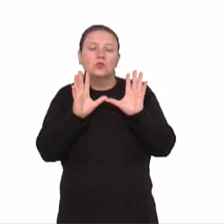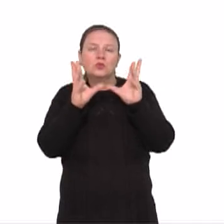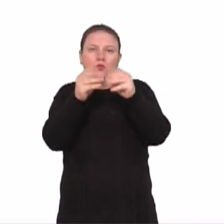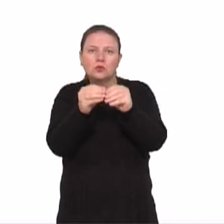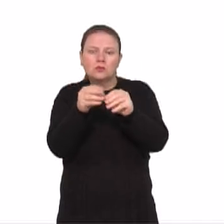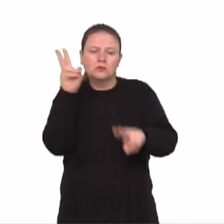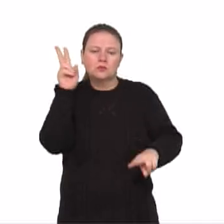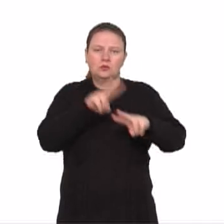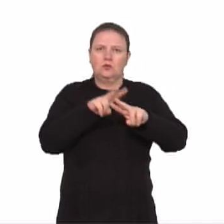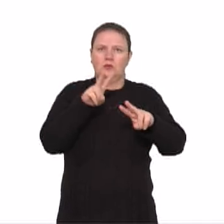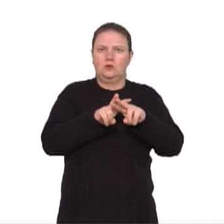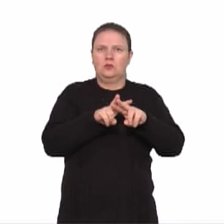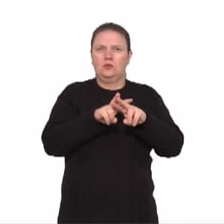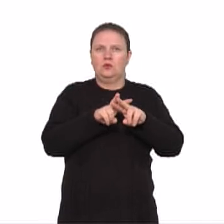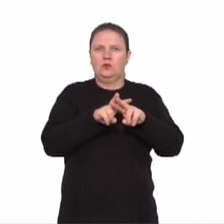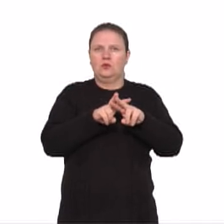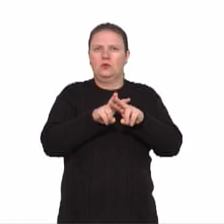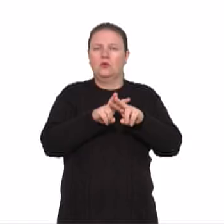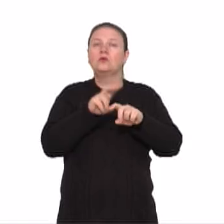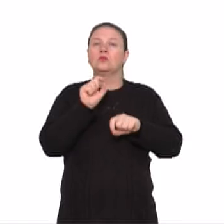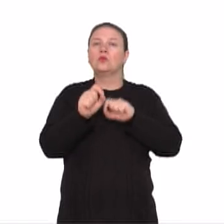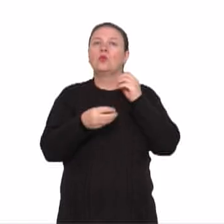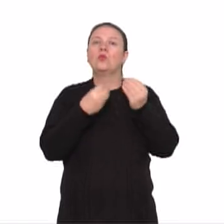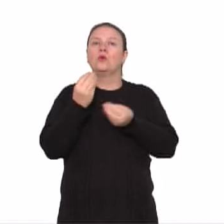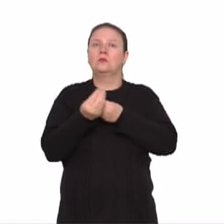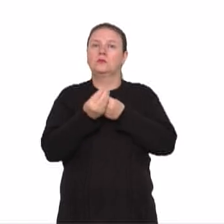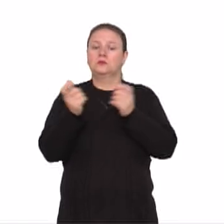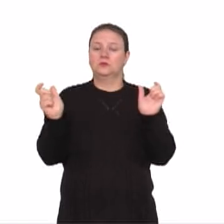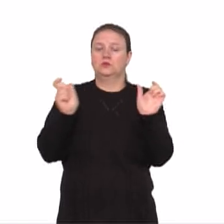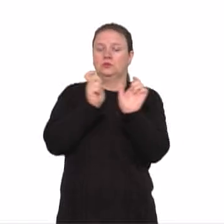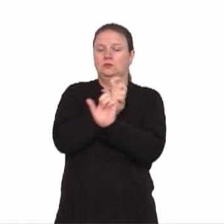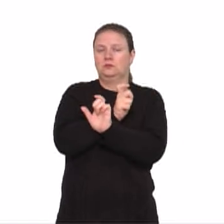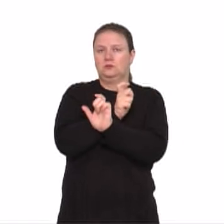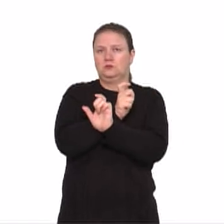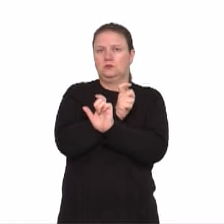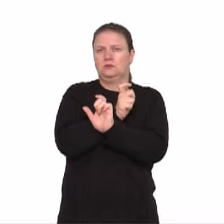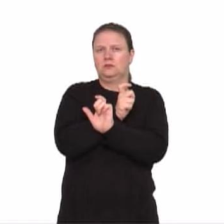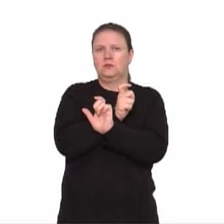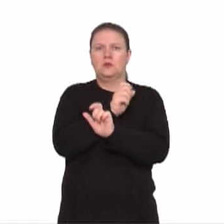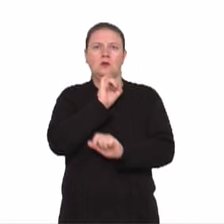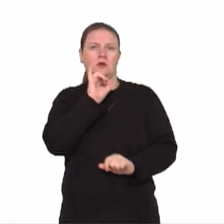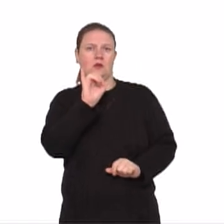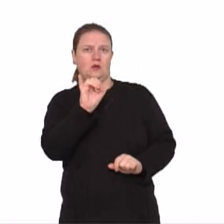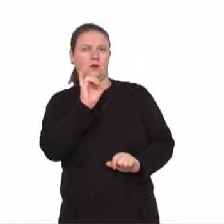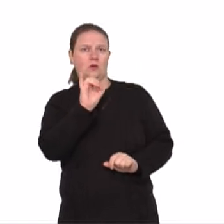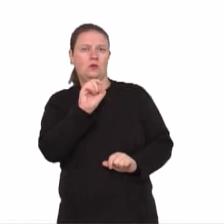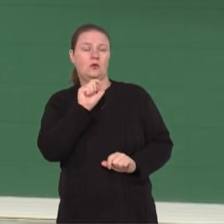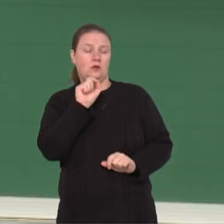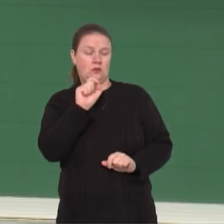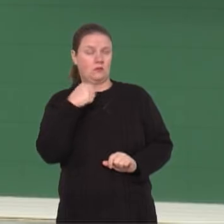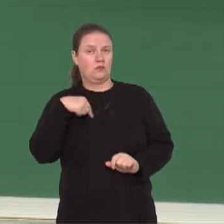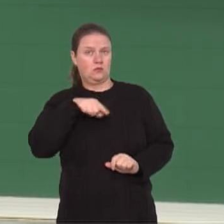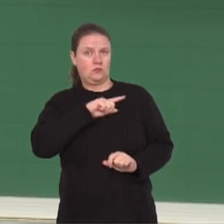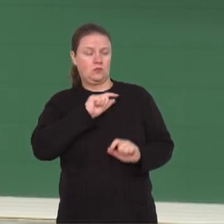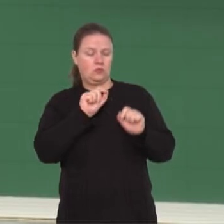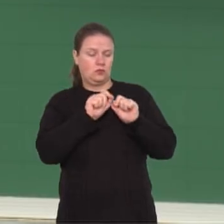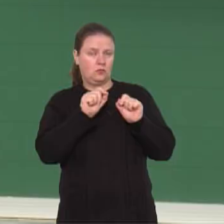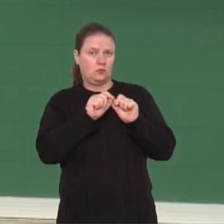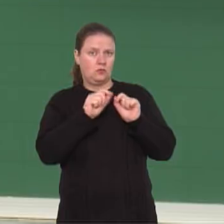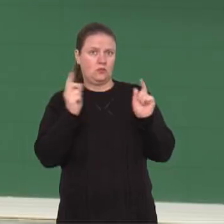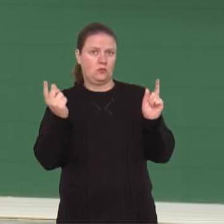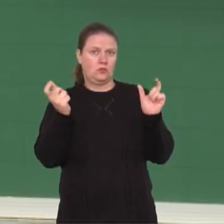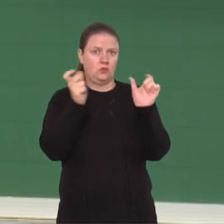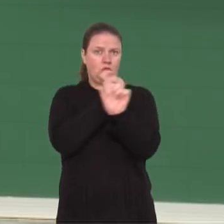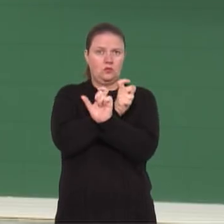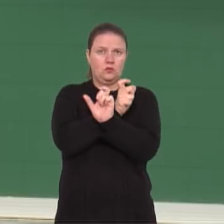forma desta lei os crimes resultantes de discriminação ou preconceito de raça. Nós inverteríamos, né? Começaríamos a